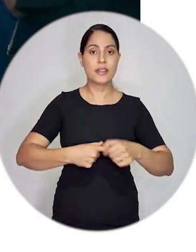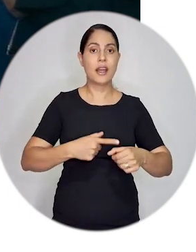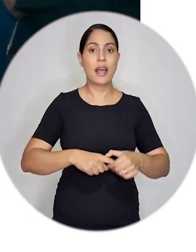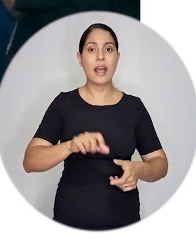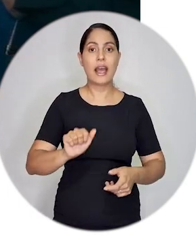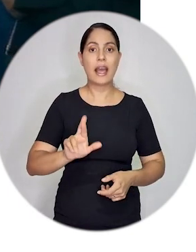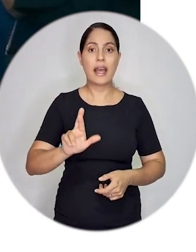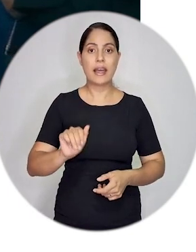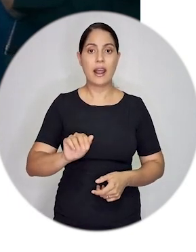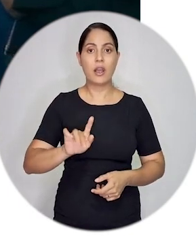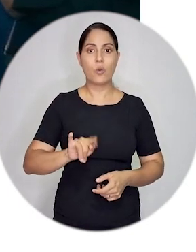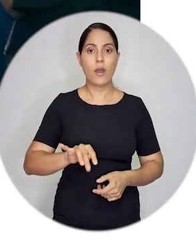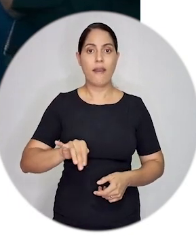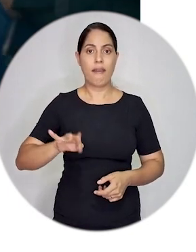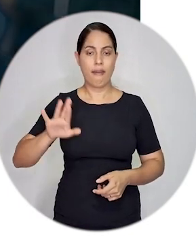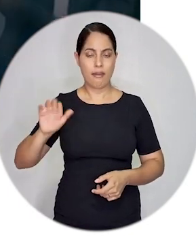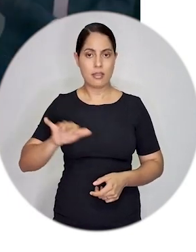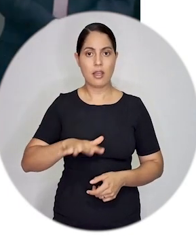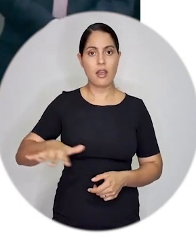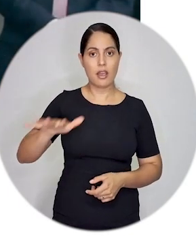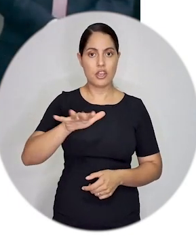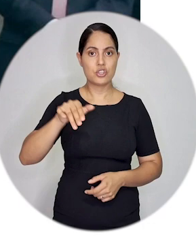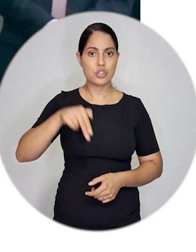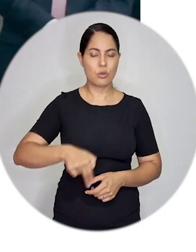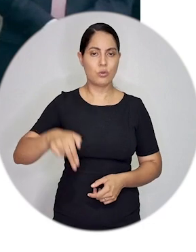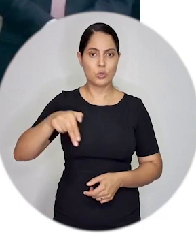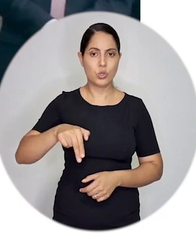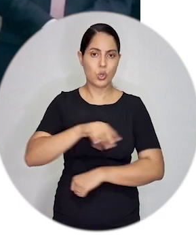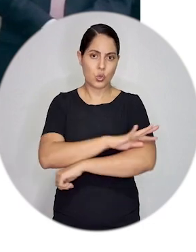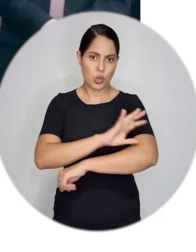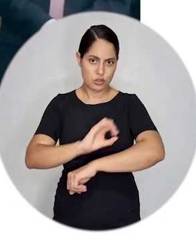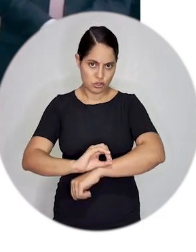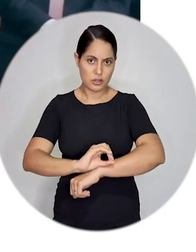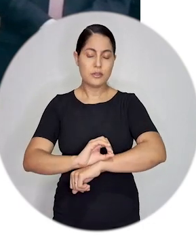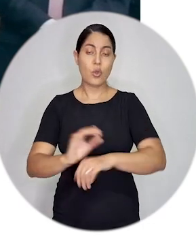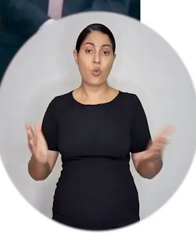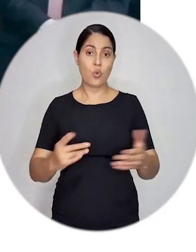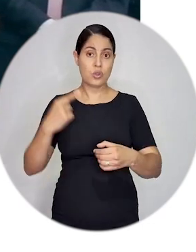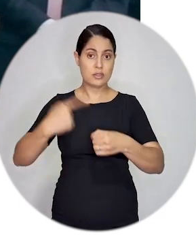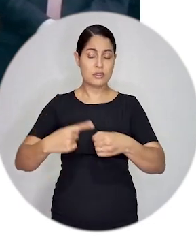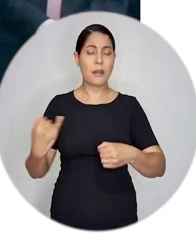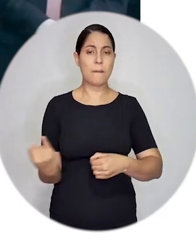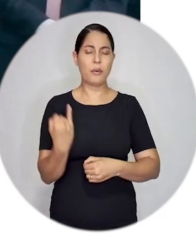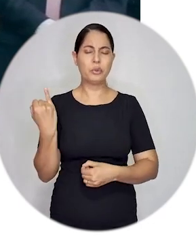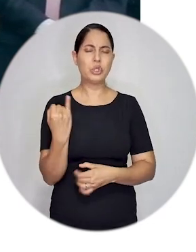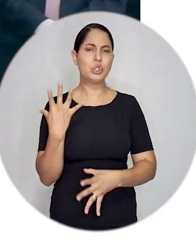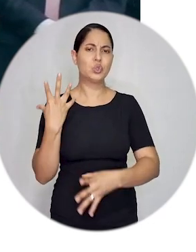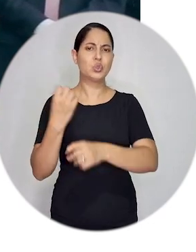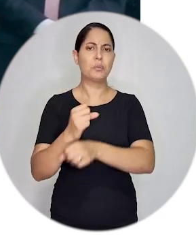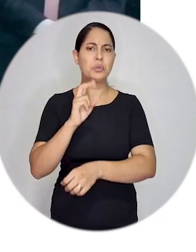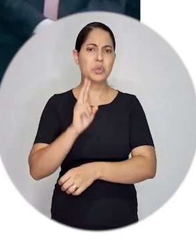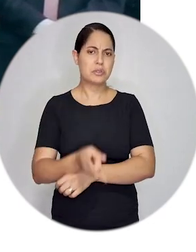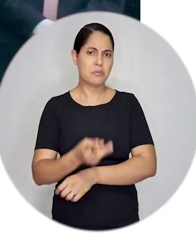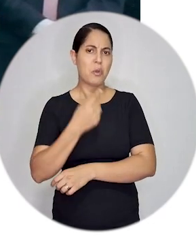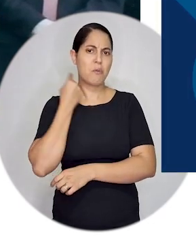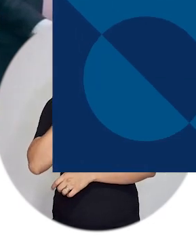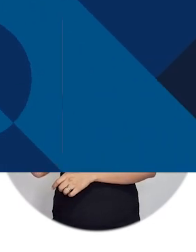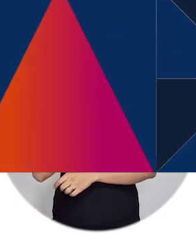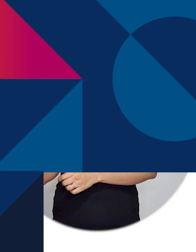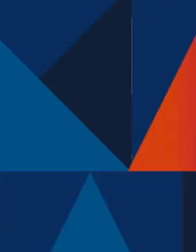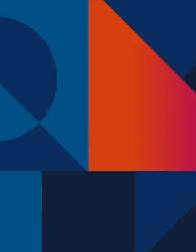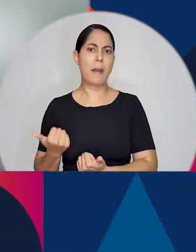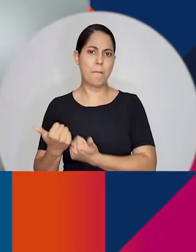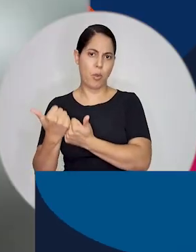em Araguaína, que é o extremo norte do estado, uma cidade importante, que conta hoje com quase 2.000